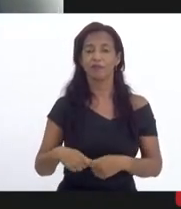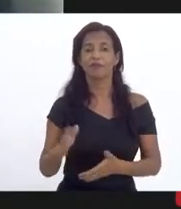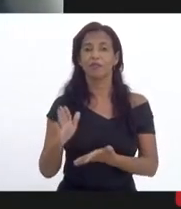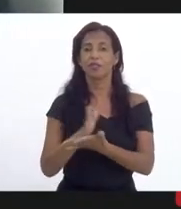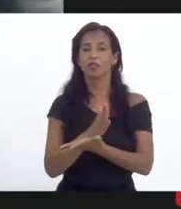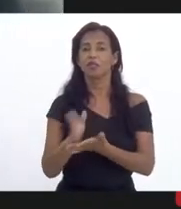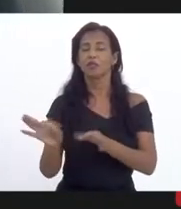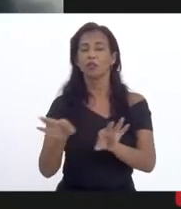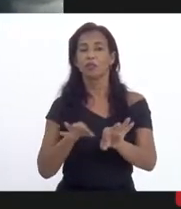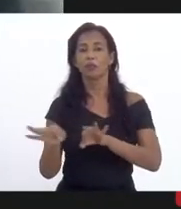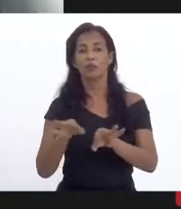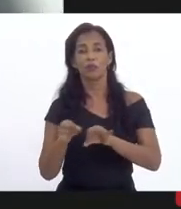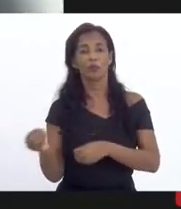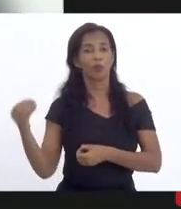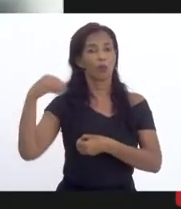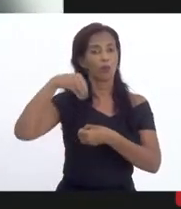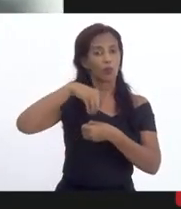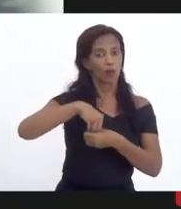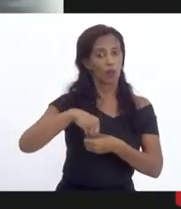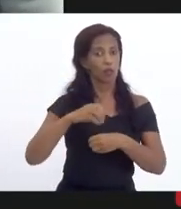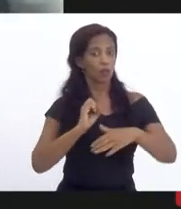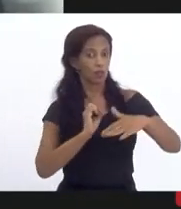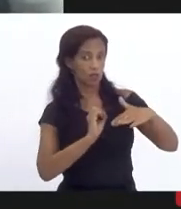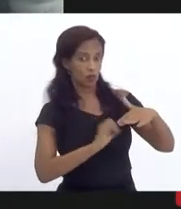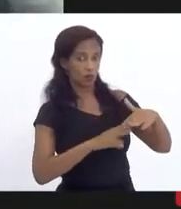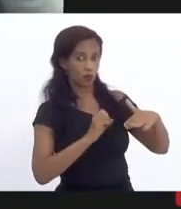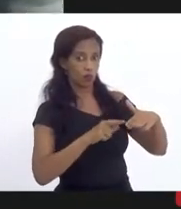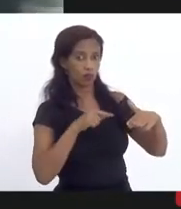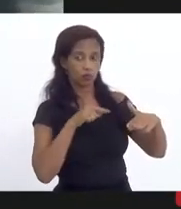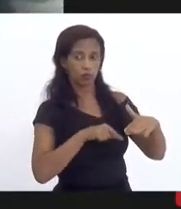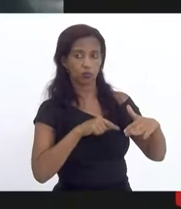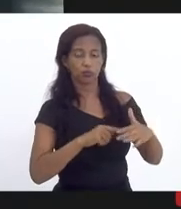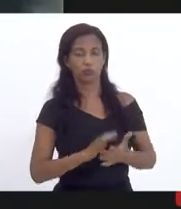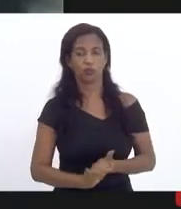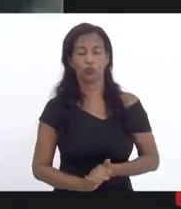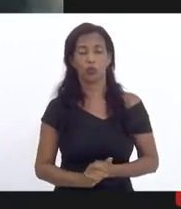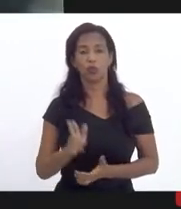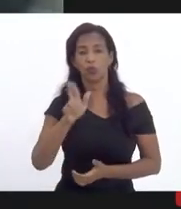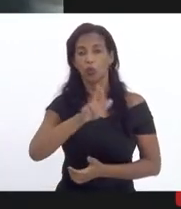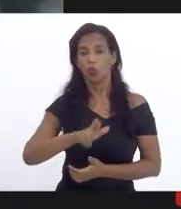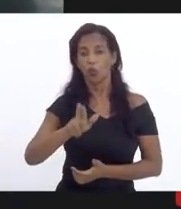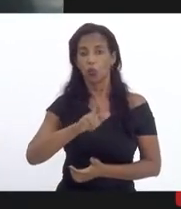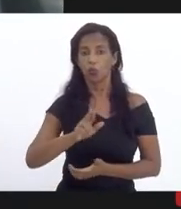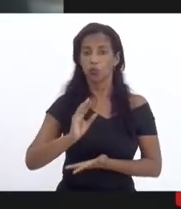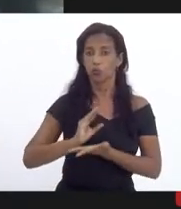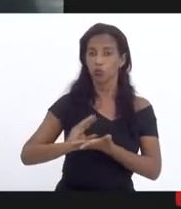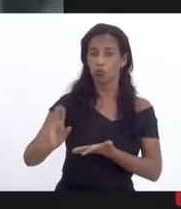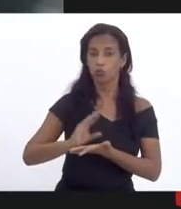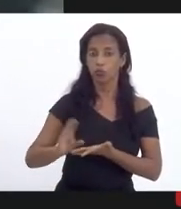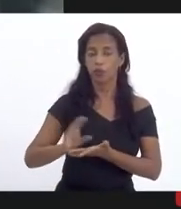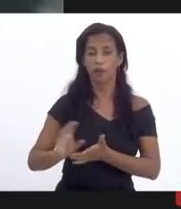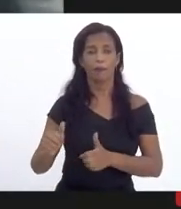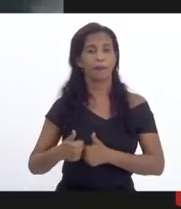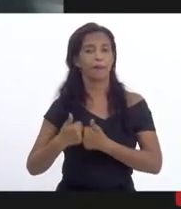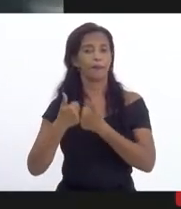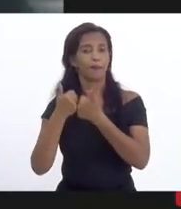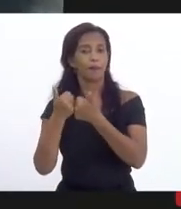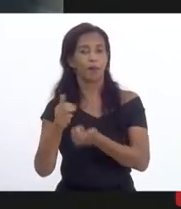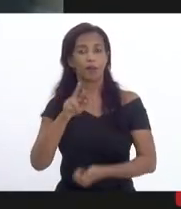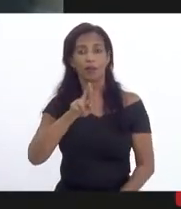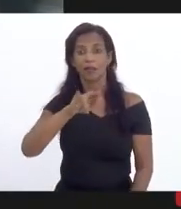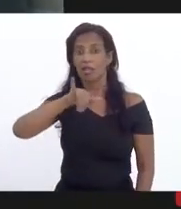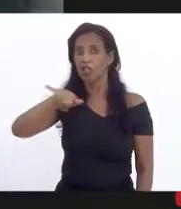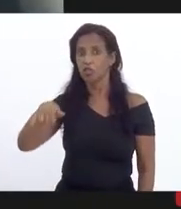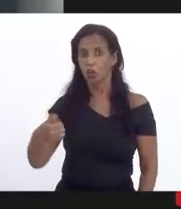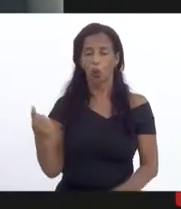alguma forma colocar dentro desse fundo soberano o uso de recursos para a melhoria das